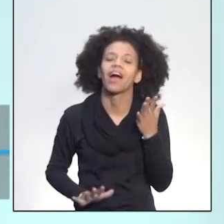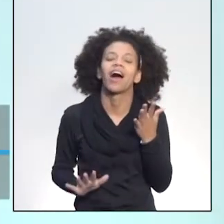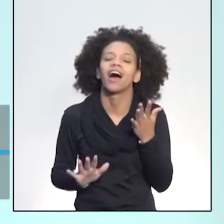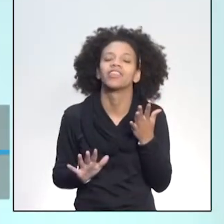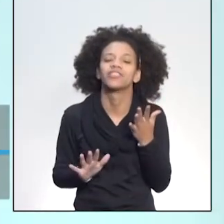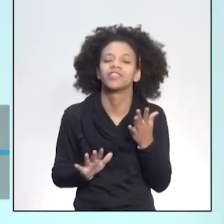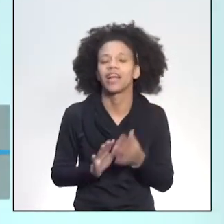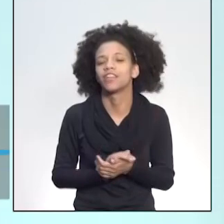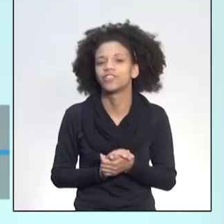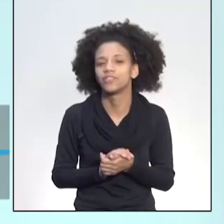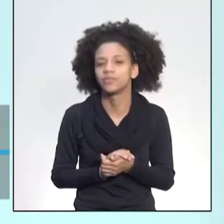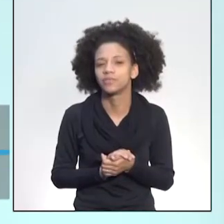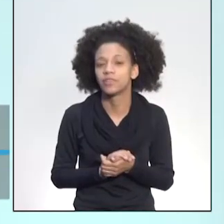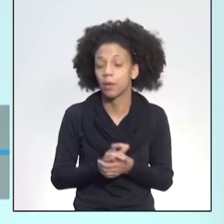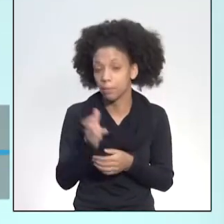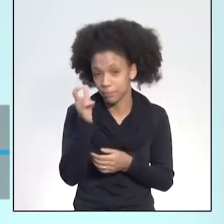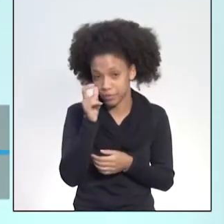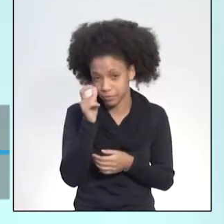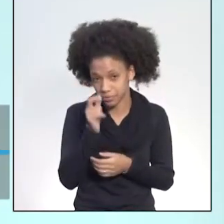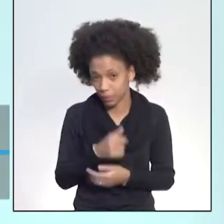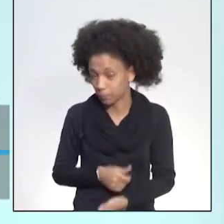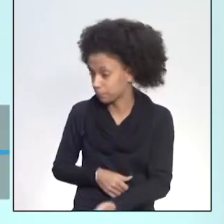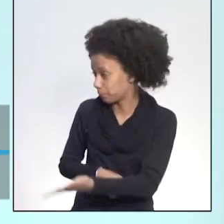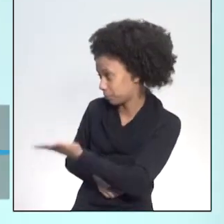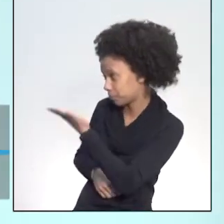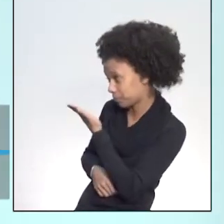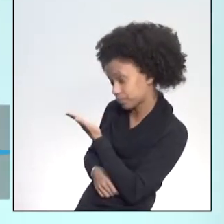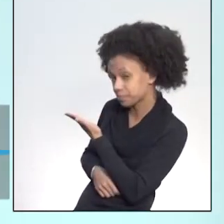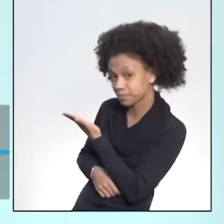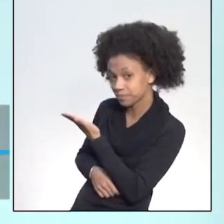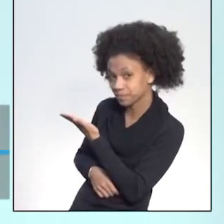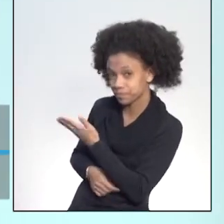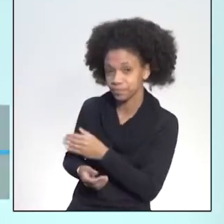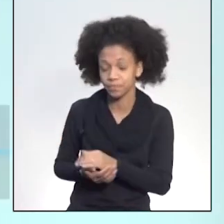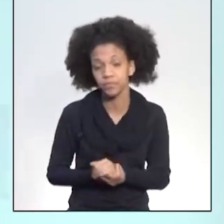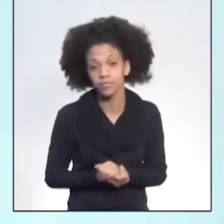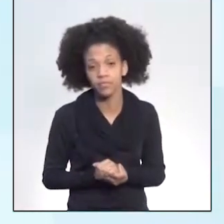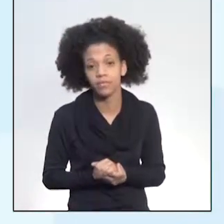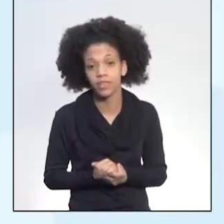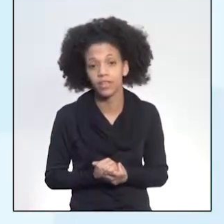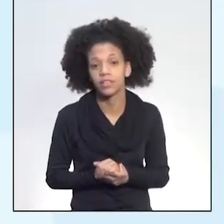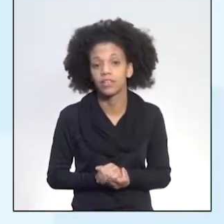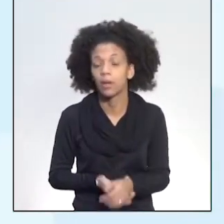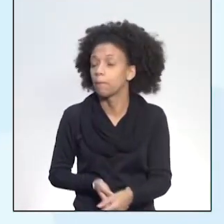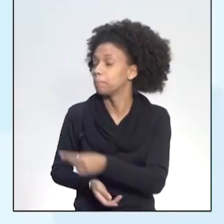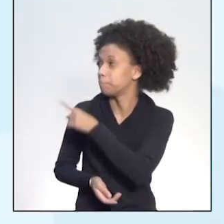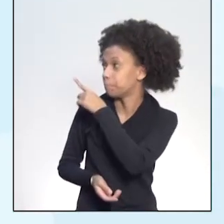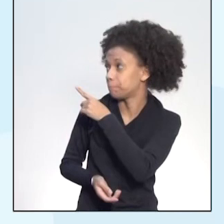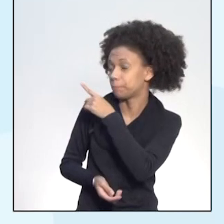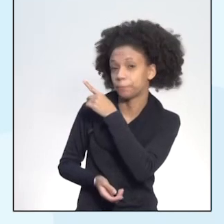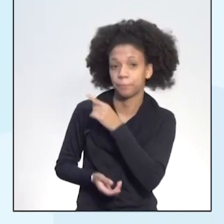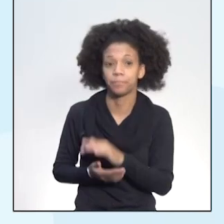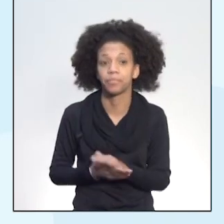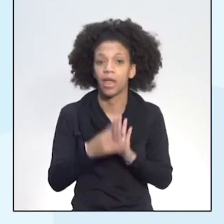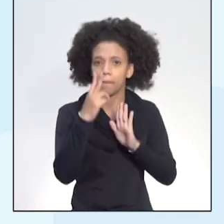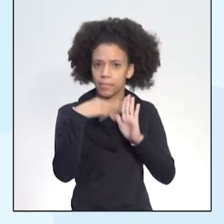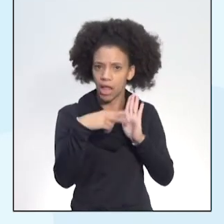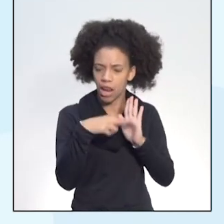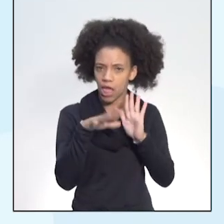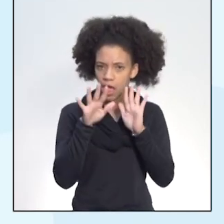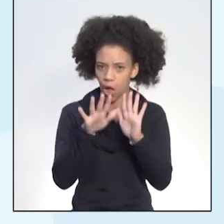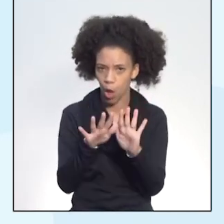para a atividade para nós observarmos esse infográfico aí. Atitude historiadora na tela para nós